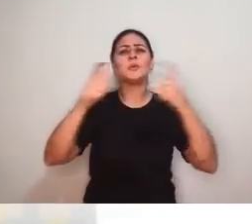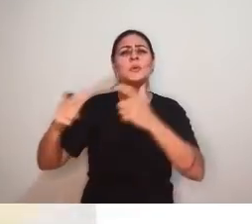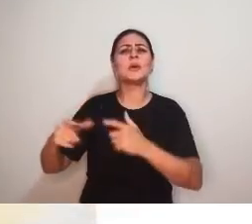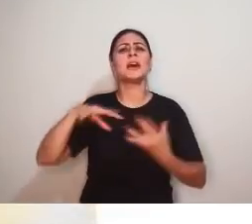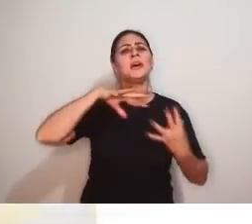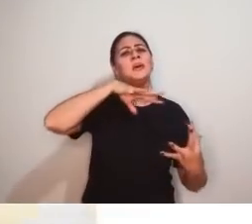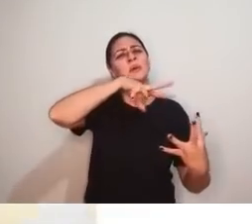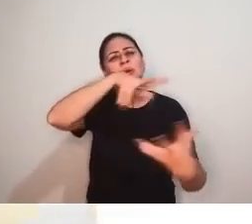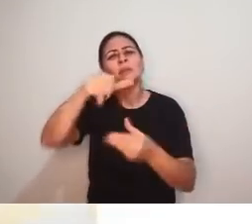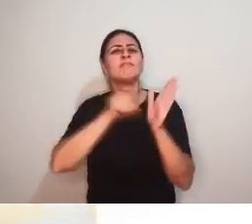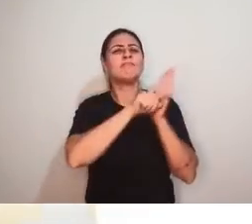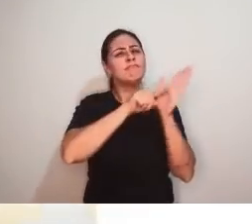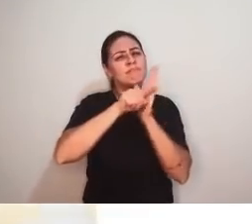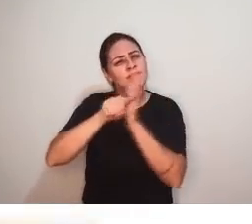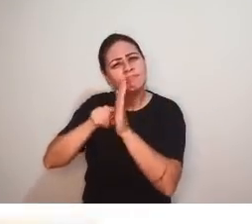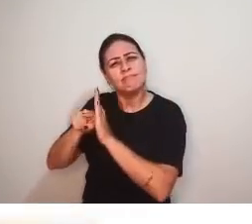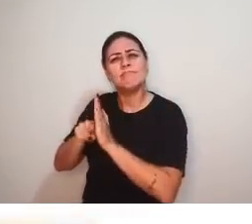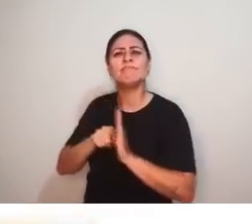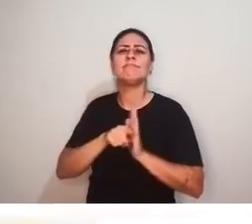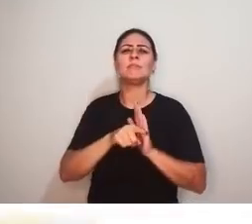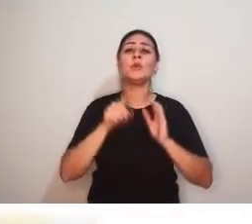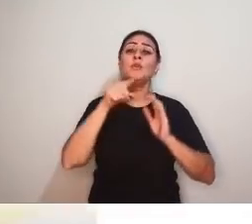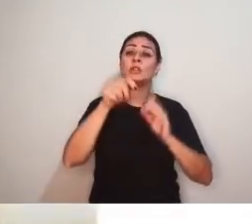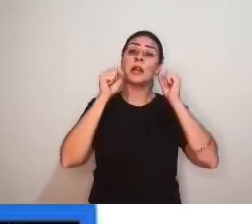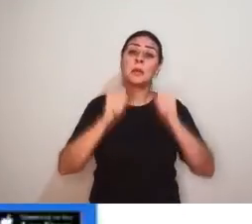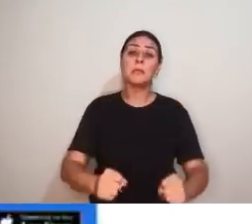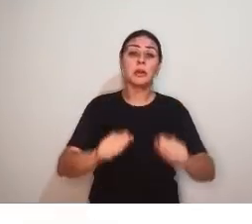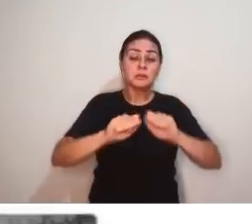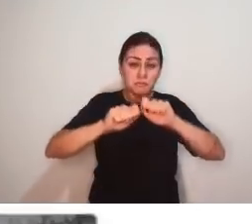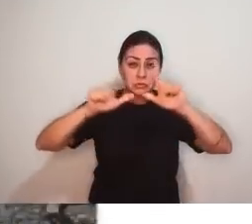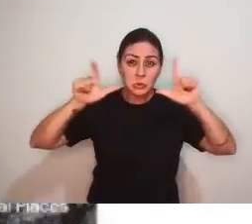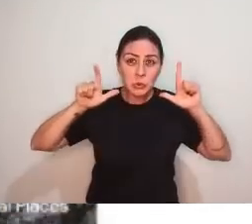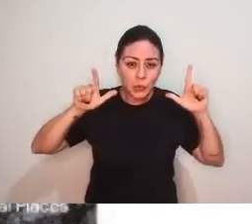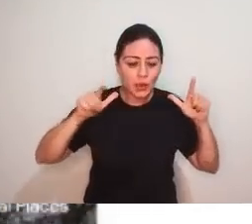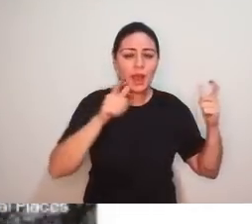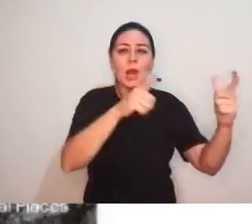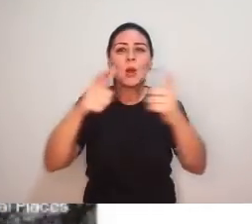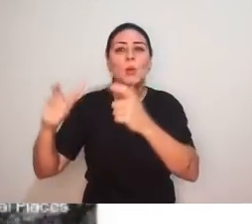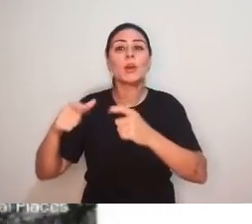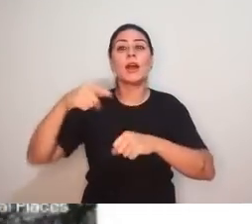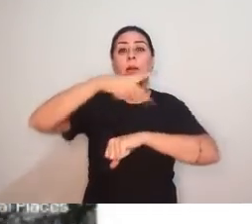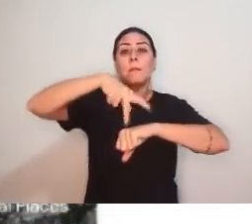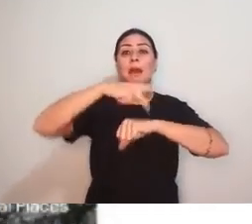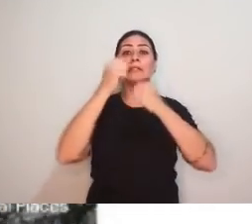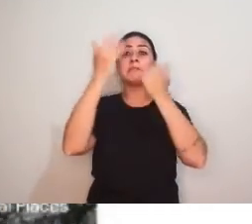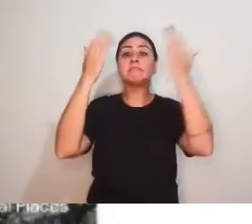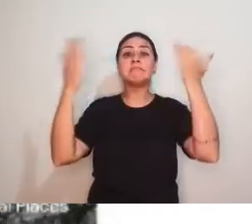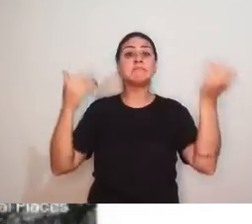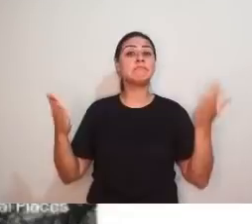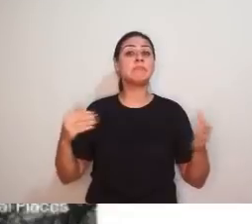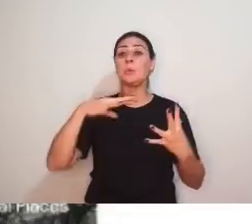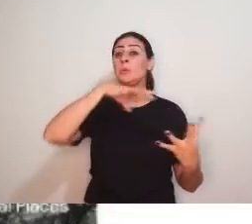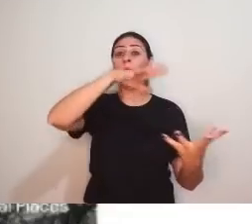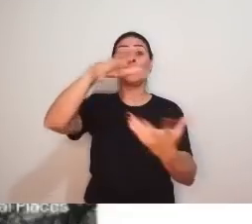principais ambientes do mundo para você explorar, tá? E você pode fazer exploração de espaços